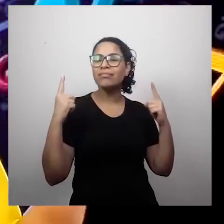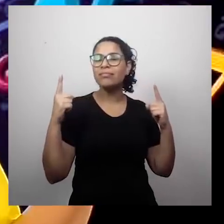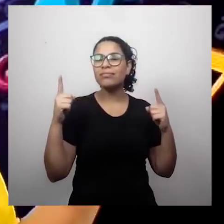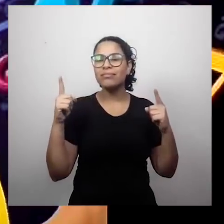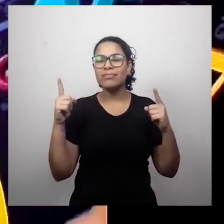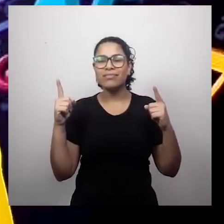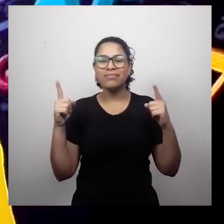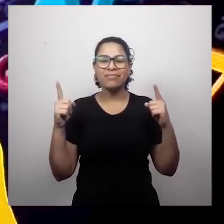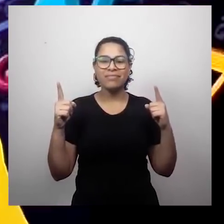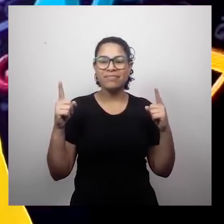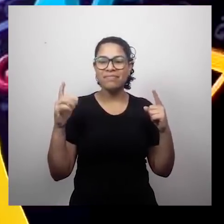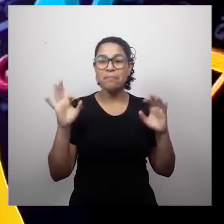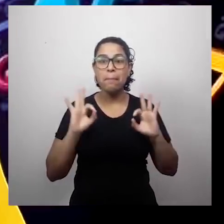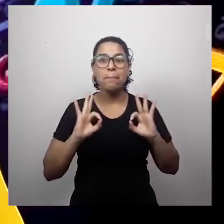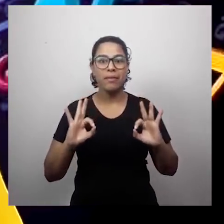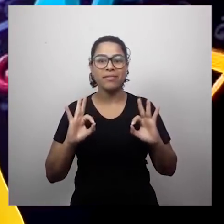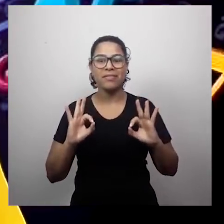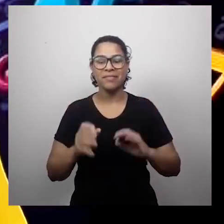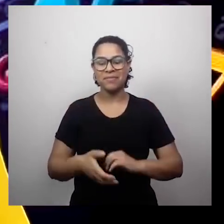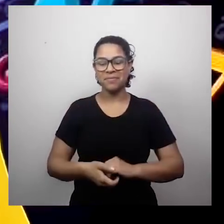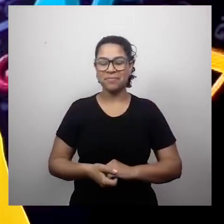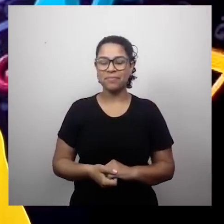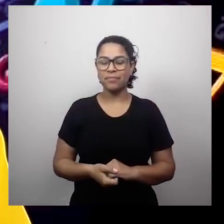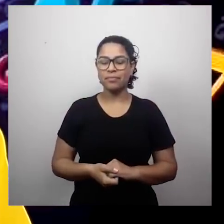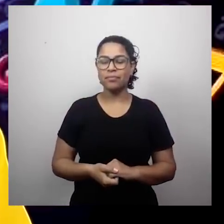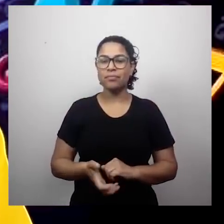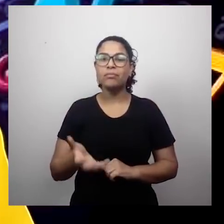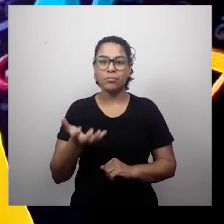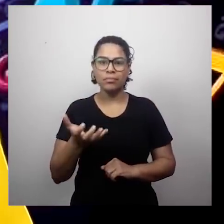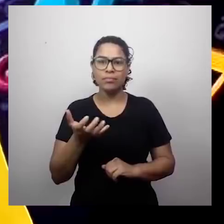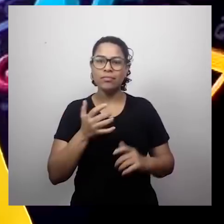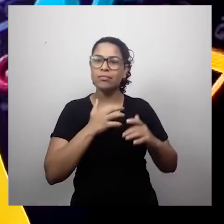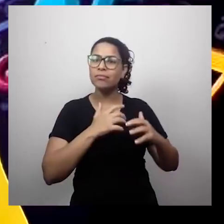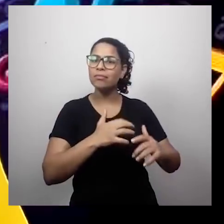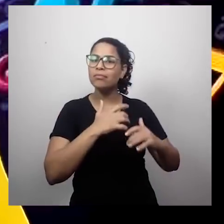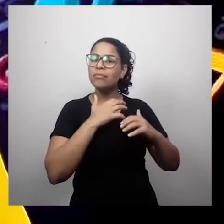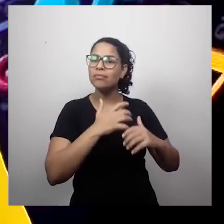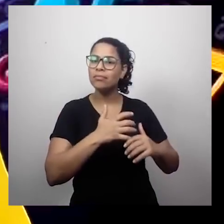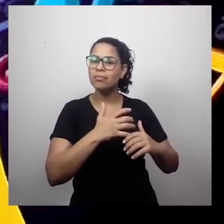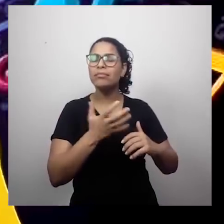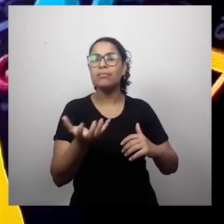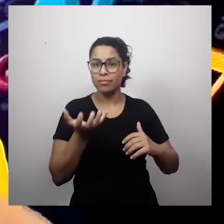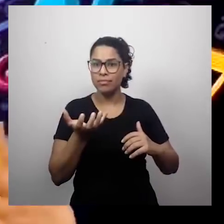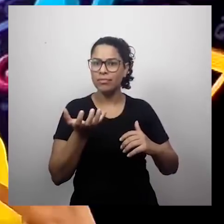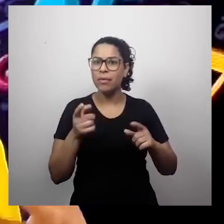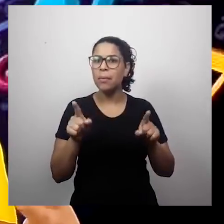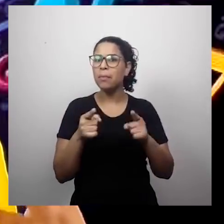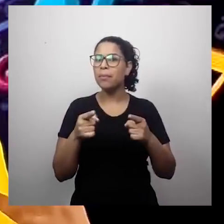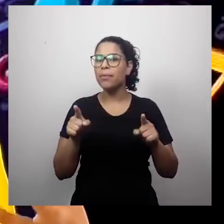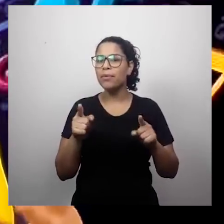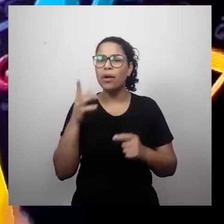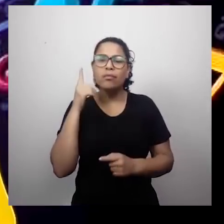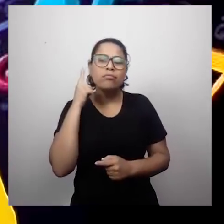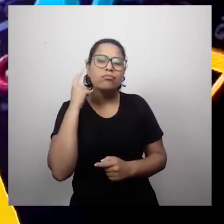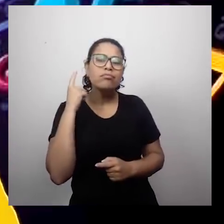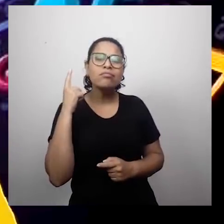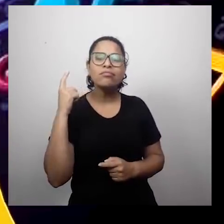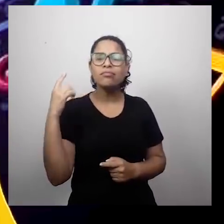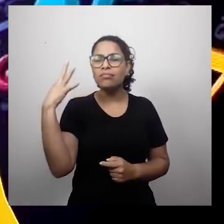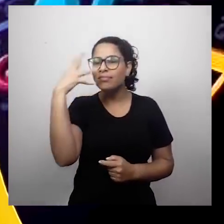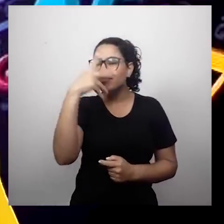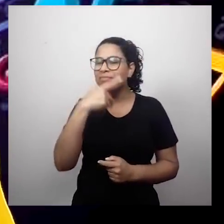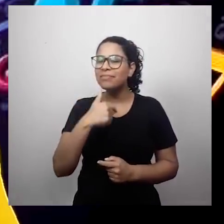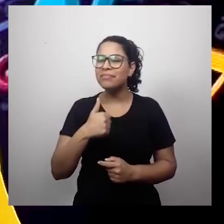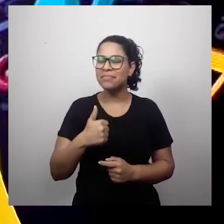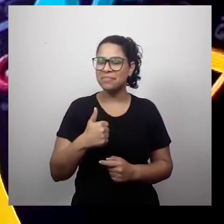me fez viajar. Eu até queria ter um instrumento de corda para ouvir, quem sabe, um som